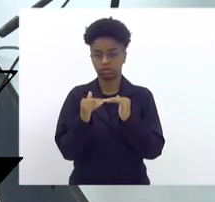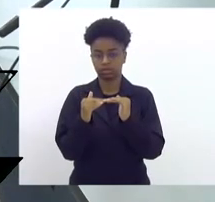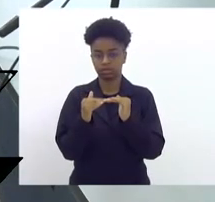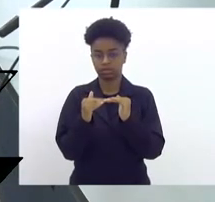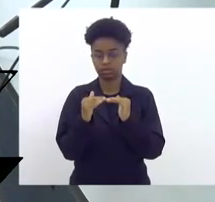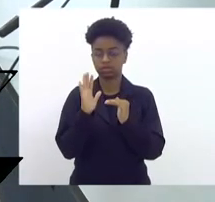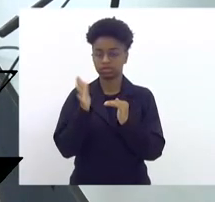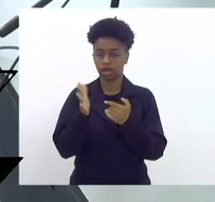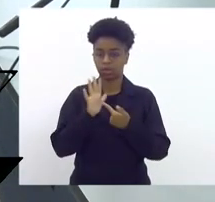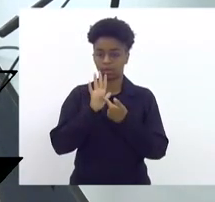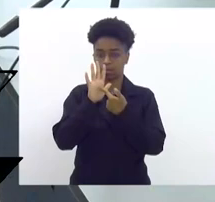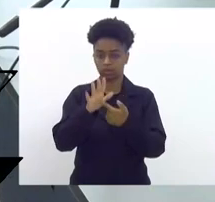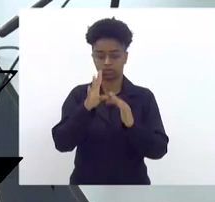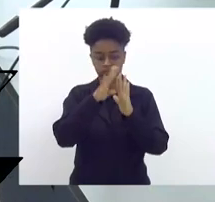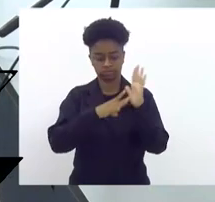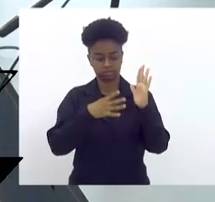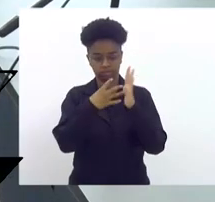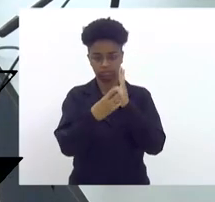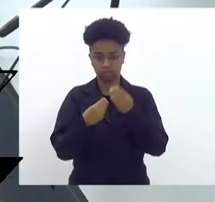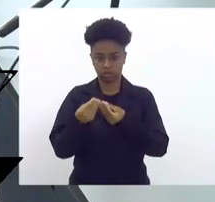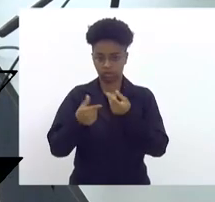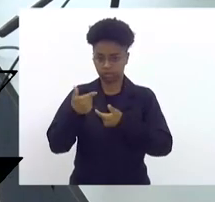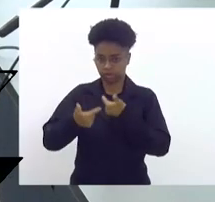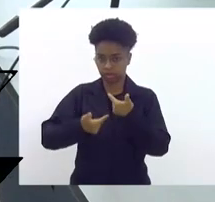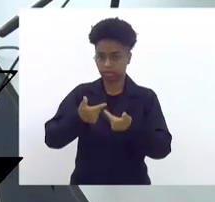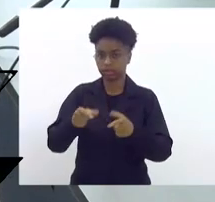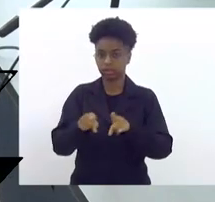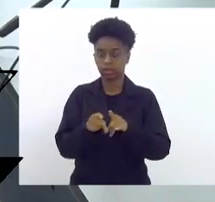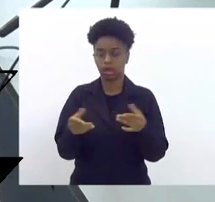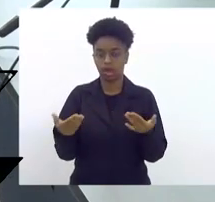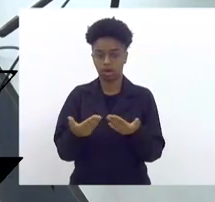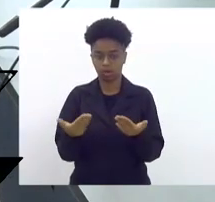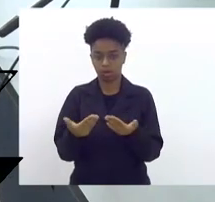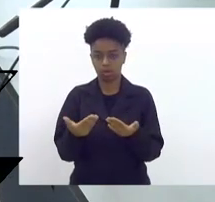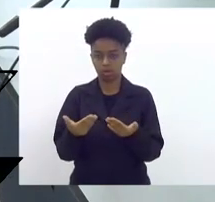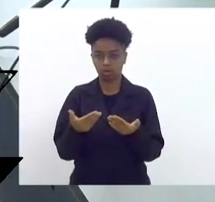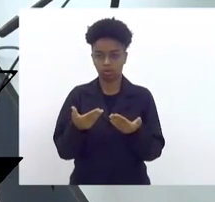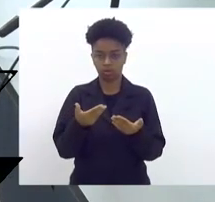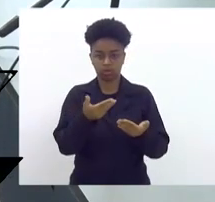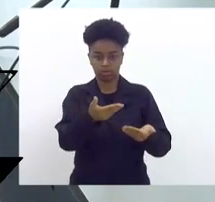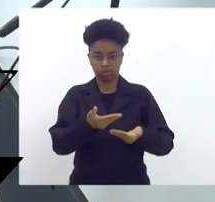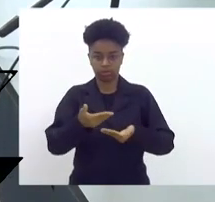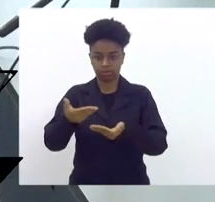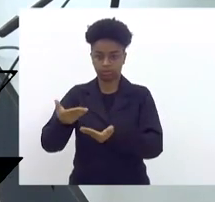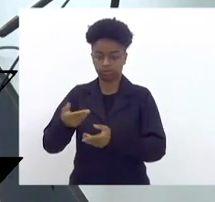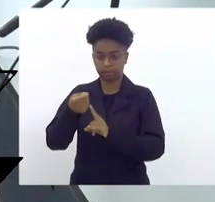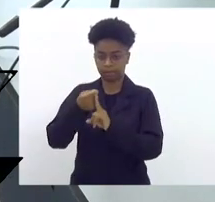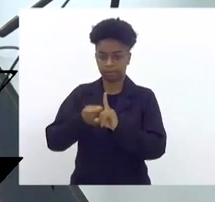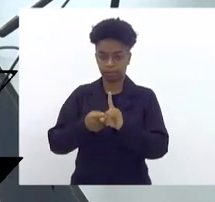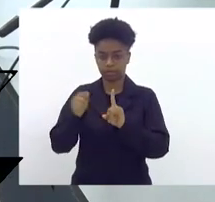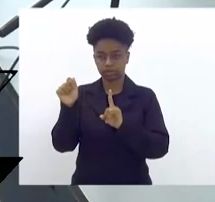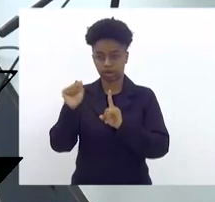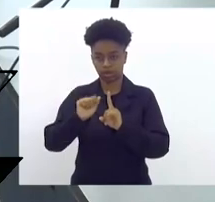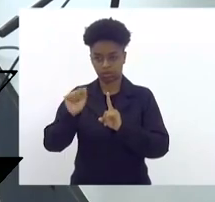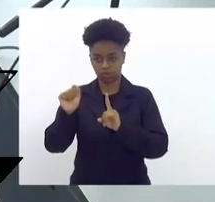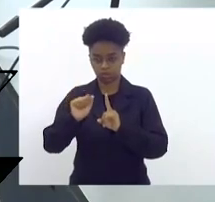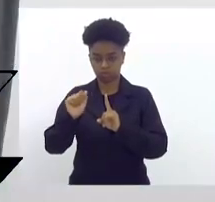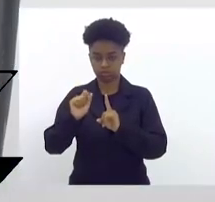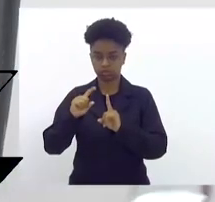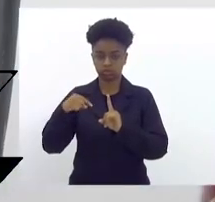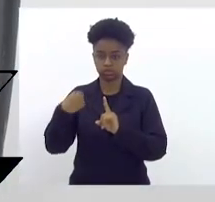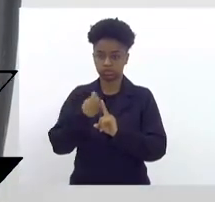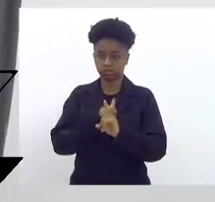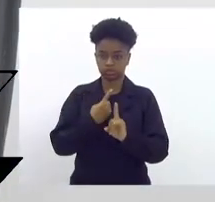expusemos aqui o nosso plano de trabalho e agora os próximos os convidados para o mês de agosto das